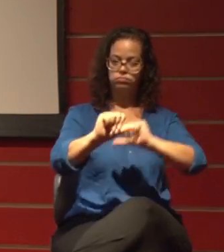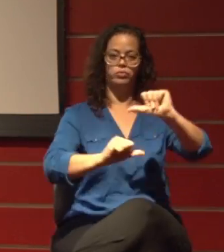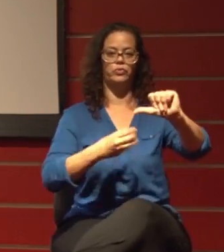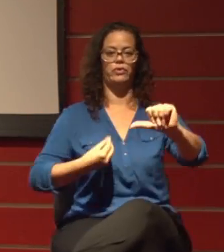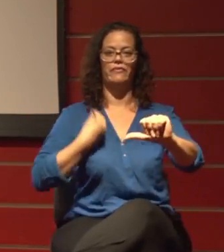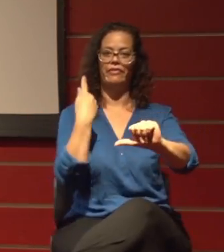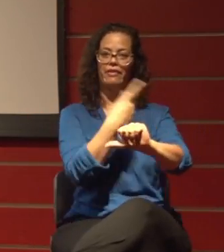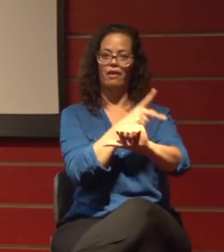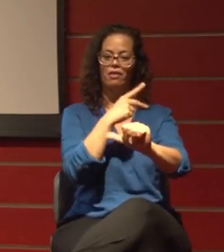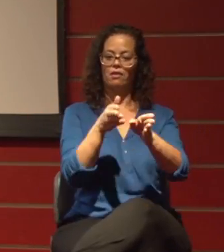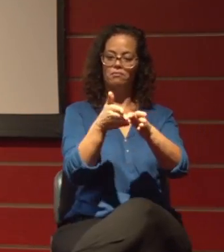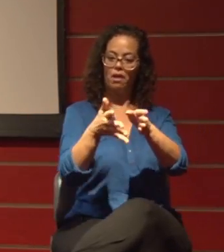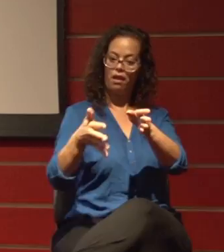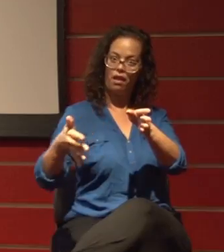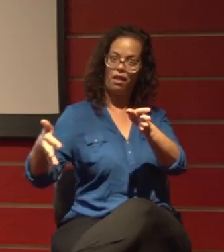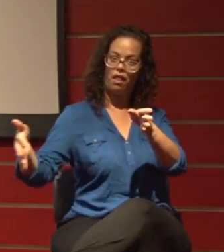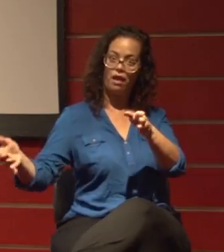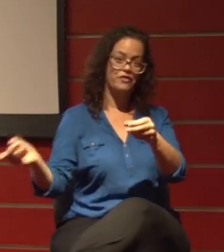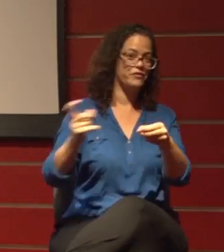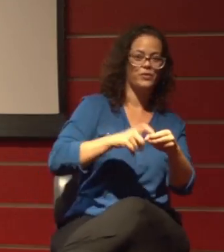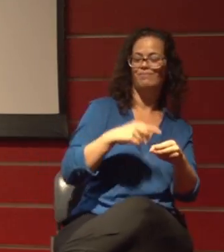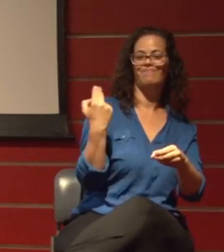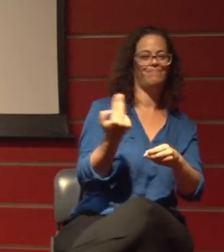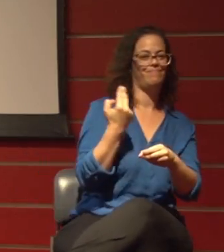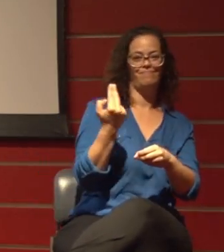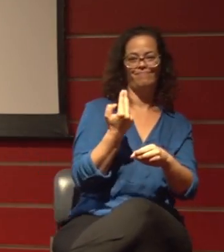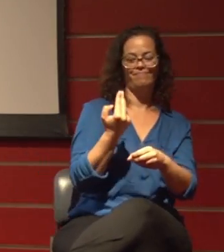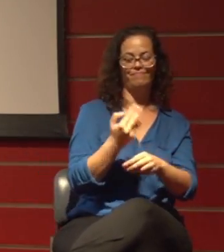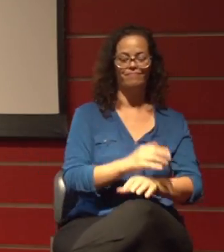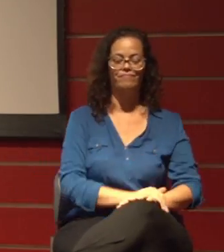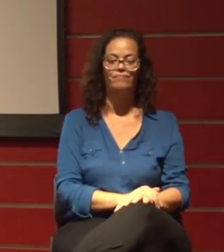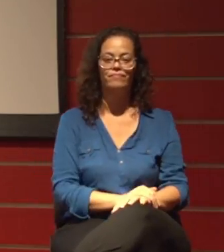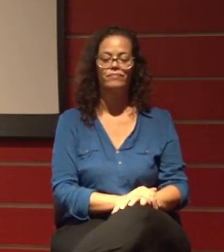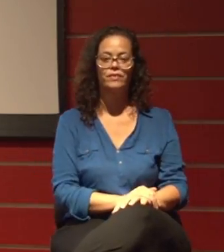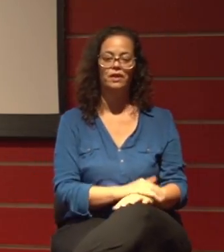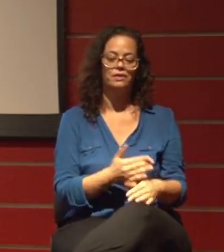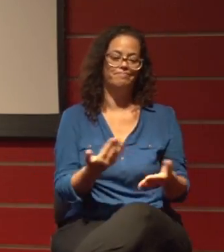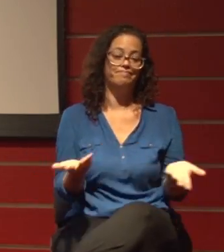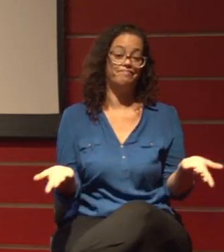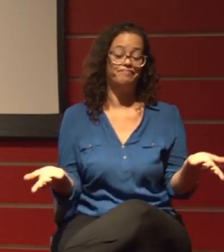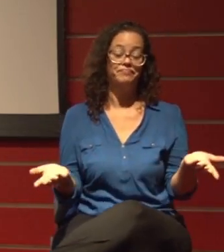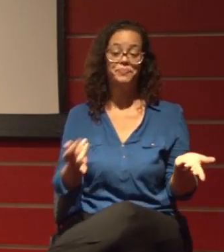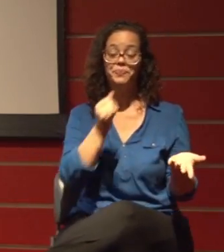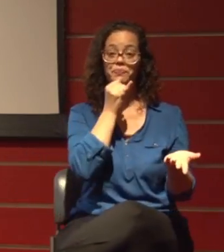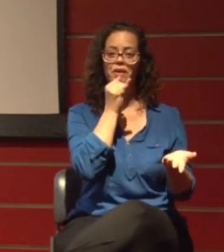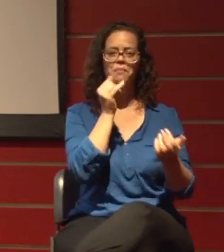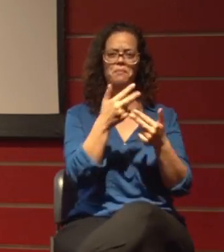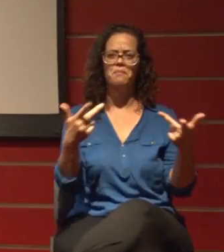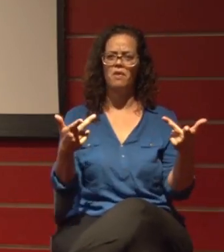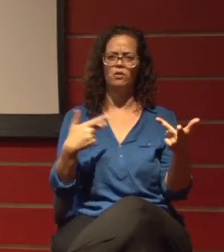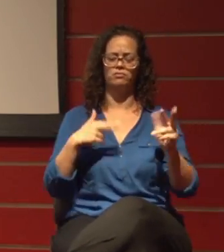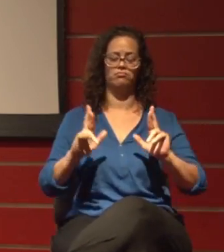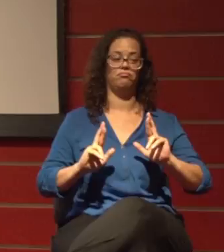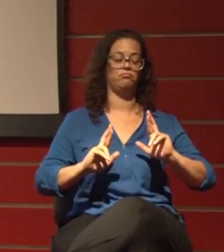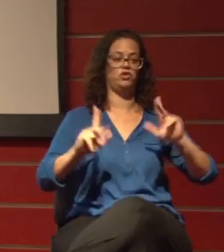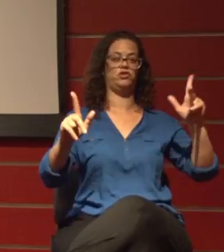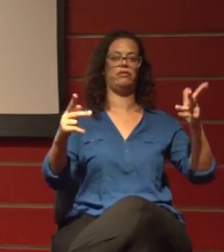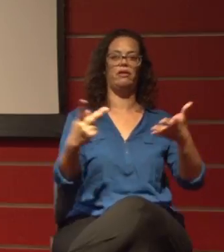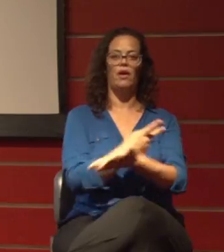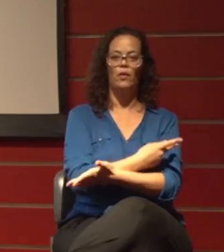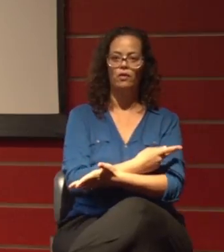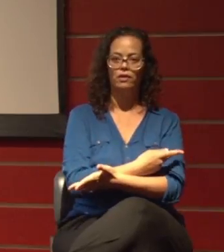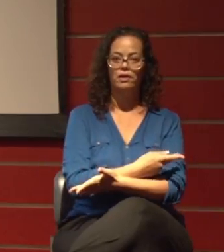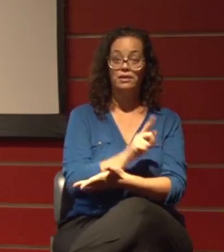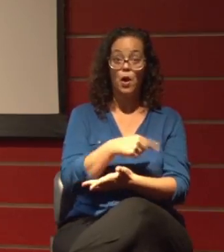mude de uma maneira que ele não vai poder voltar atrás né que não tem outro ou seja algo grande ou diferente acontece acionador